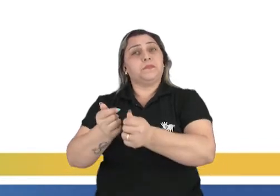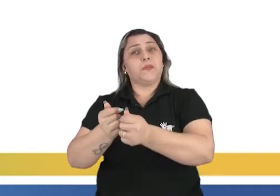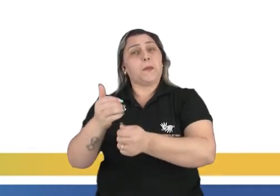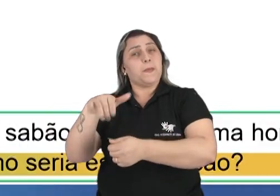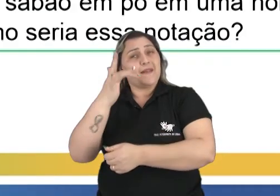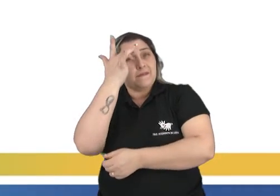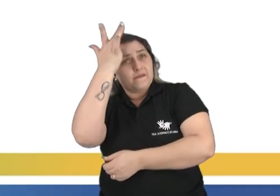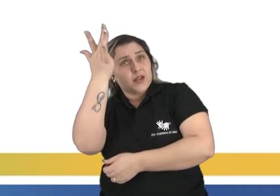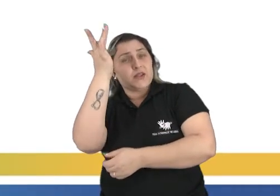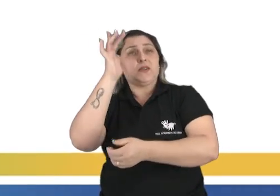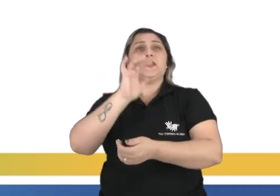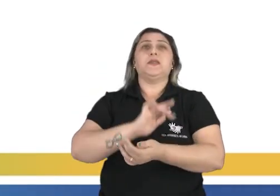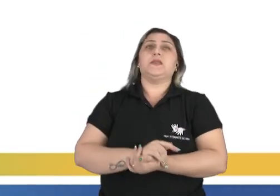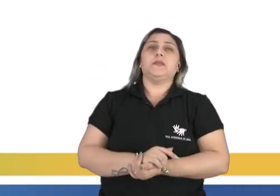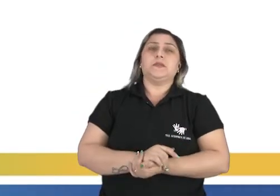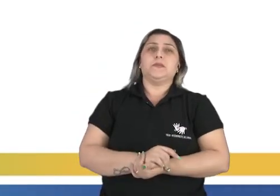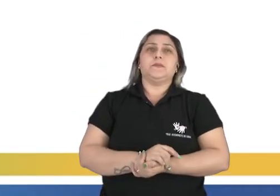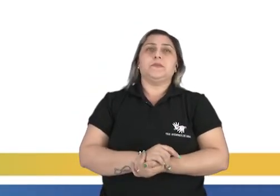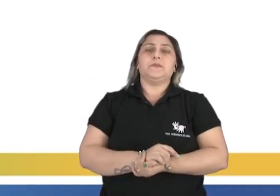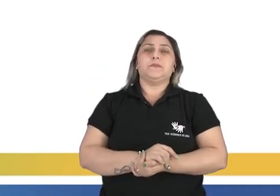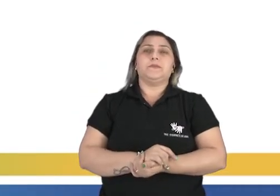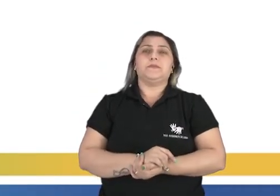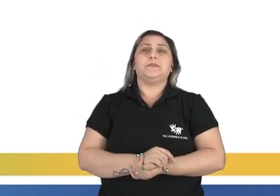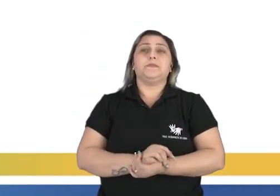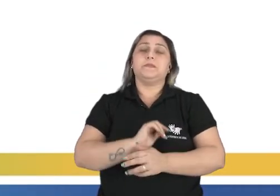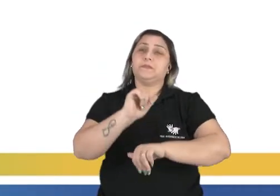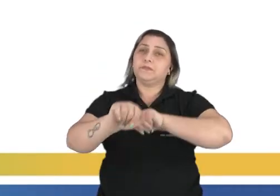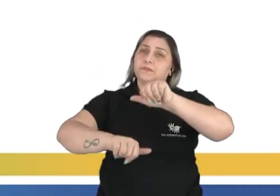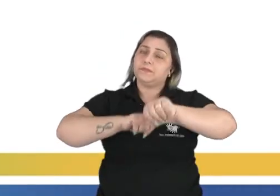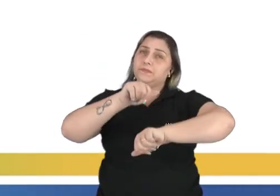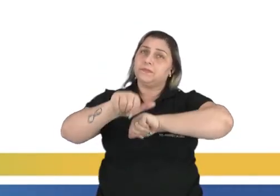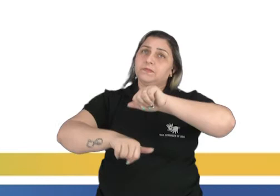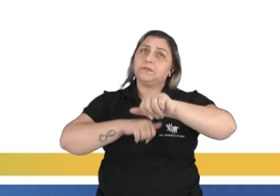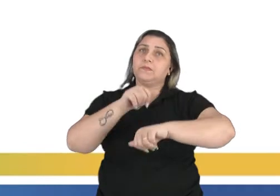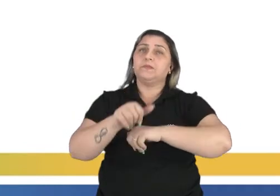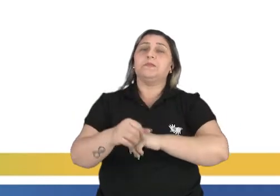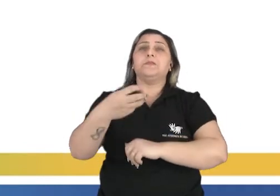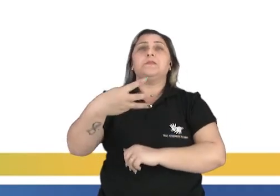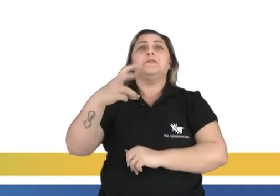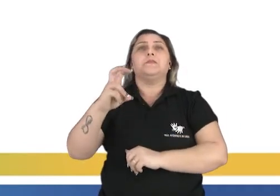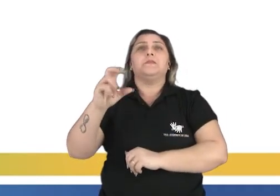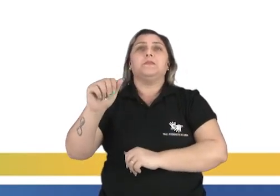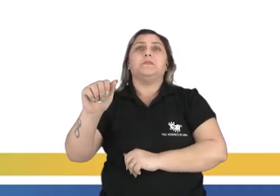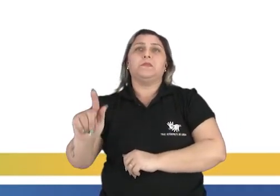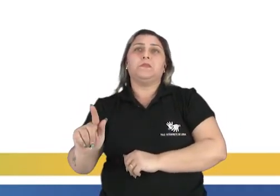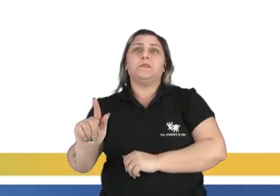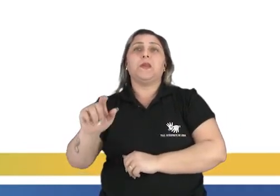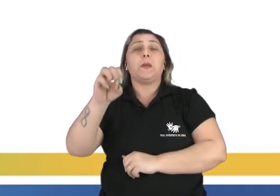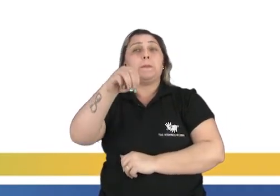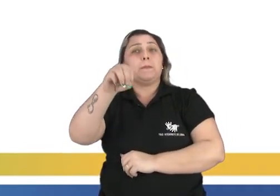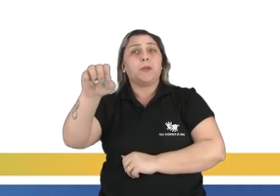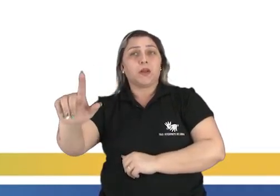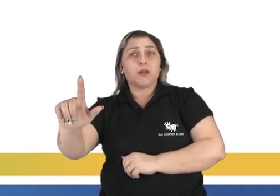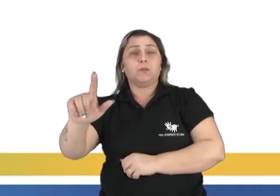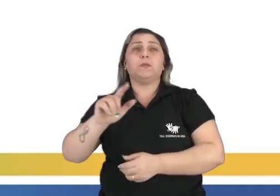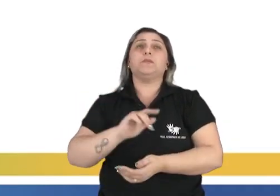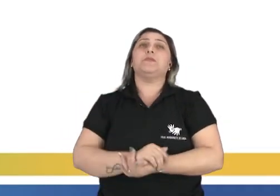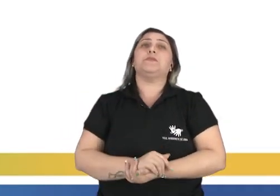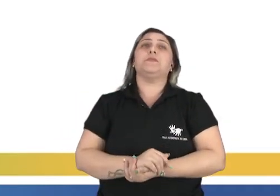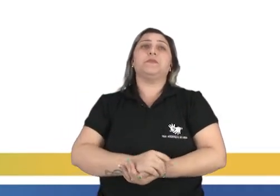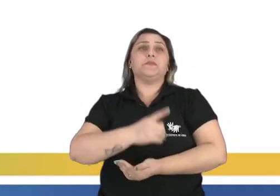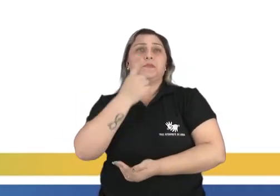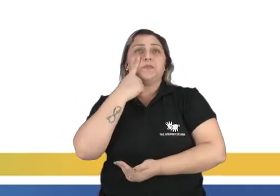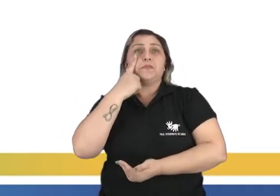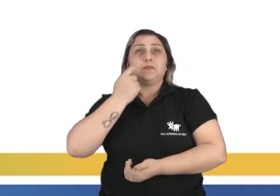esse é o mais fácil, né? Então, vamos ter que transformar, né, esse 350 gramas em miligramas. Então, o